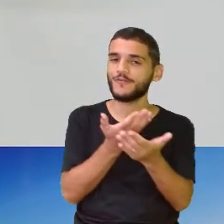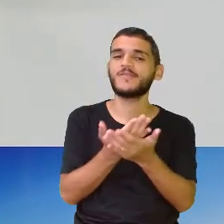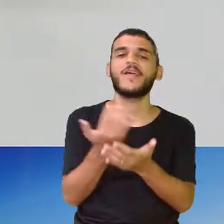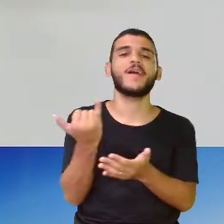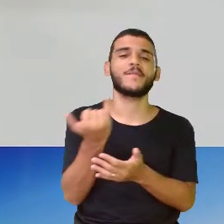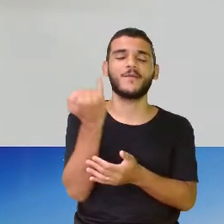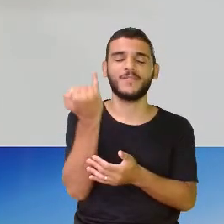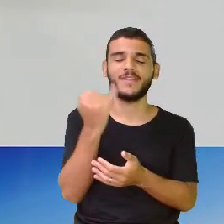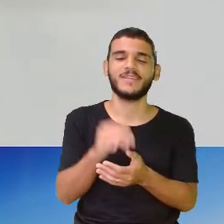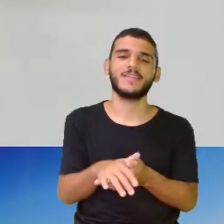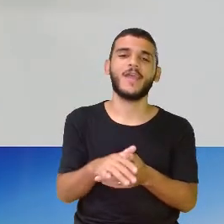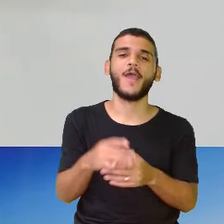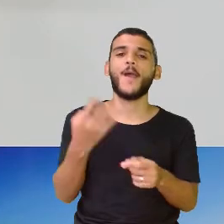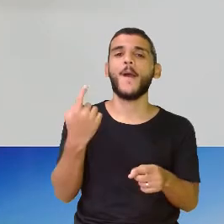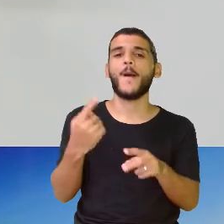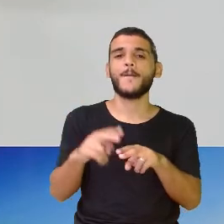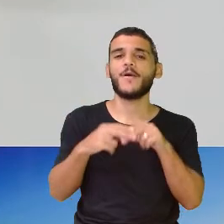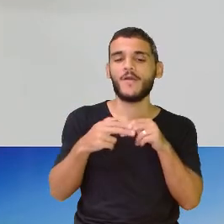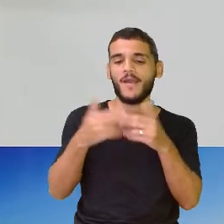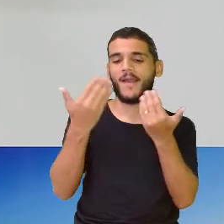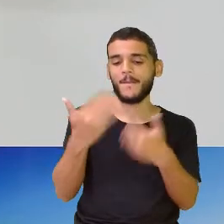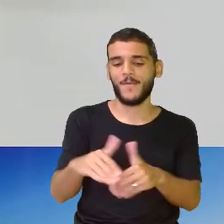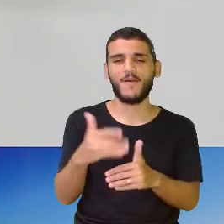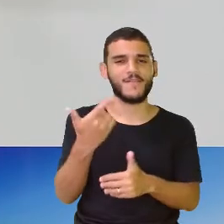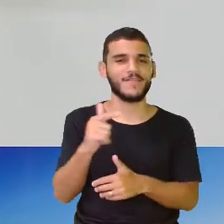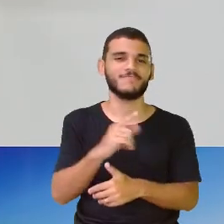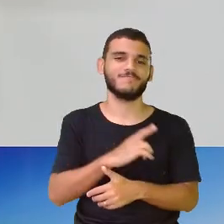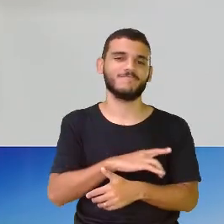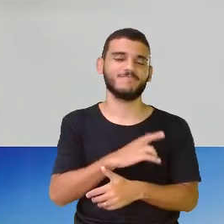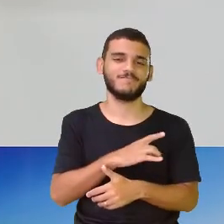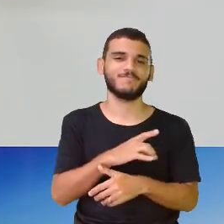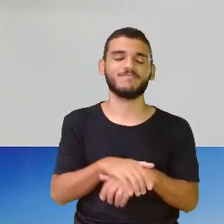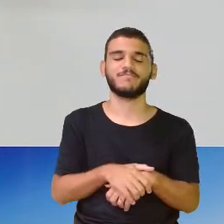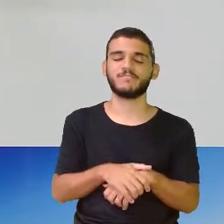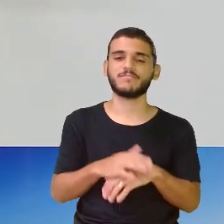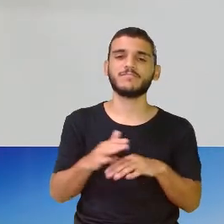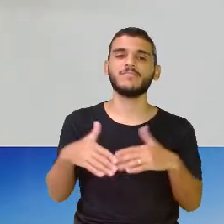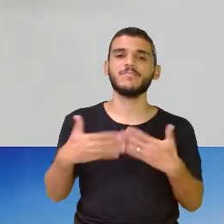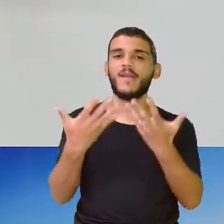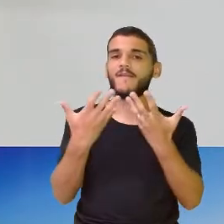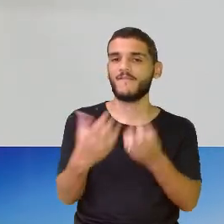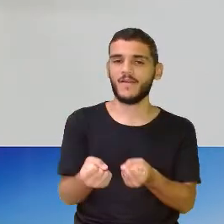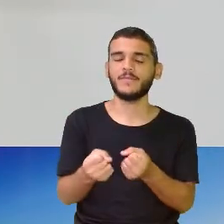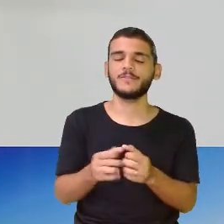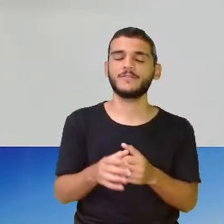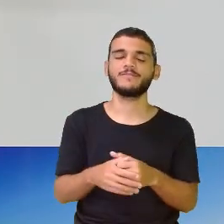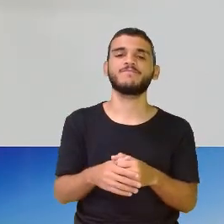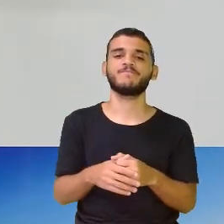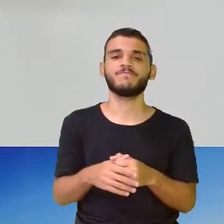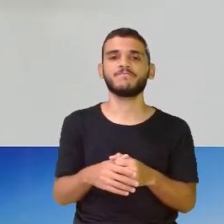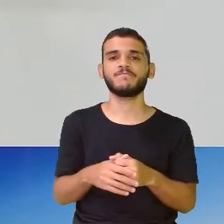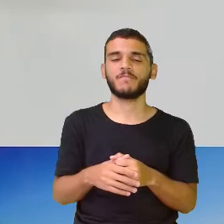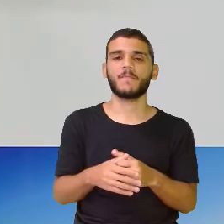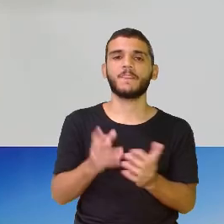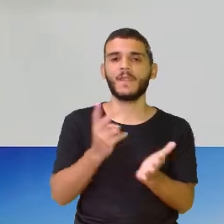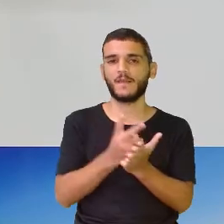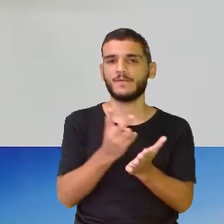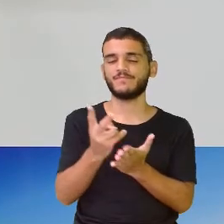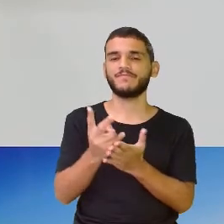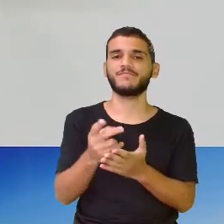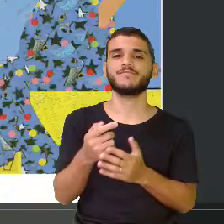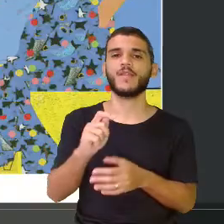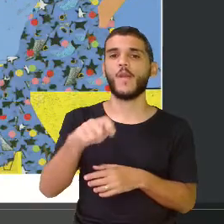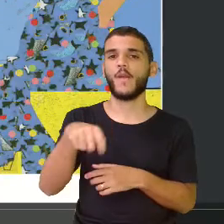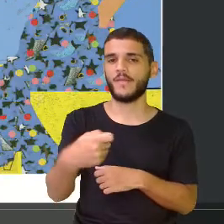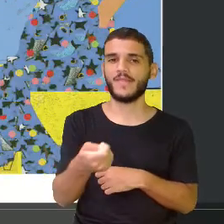sabem que a prova não faz medo, viu? Não tenho medo de prova. Mas vamos lá. Continuando aí com outras palavras, a gente tem